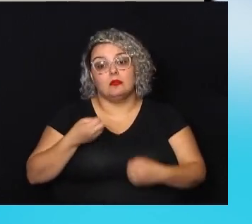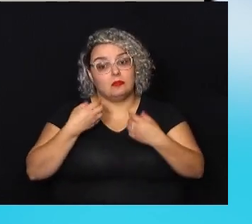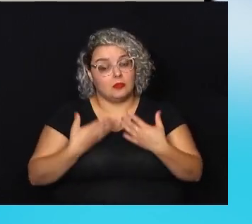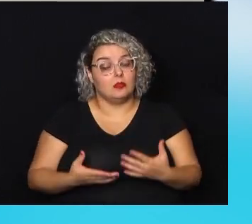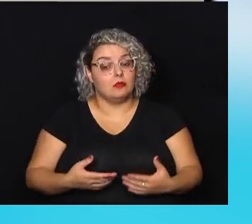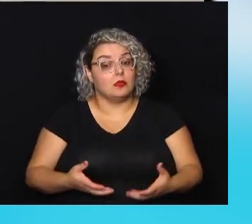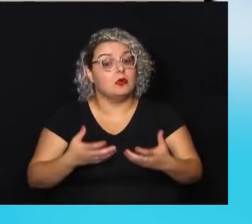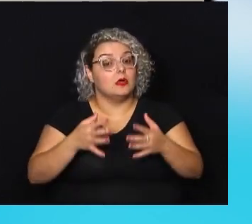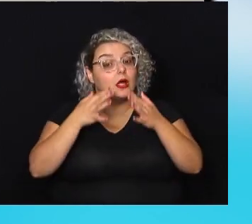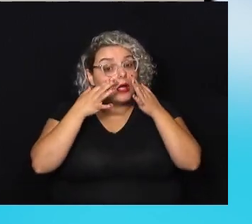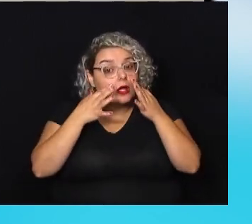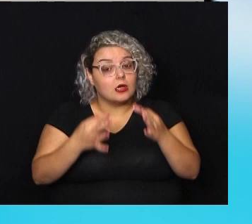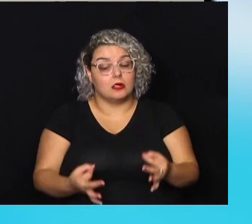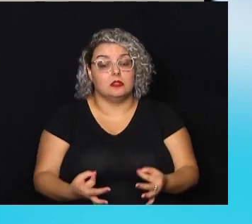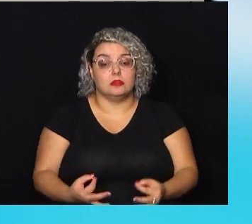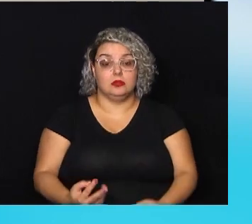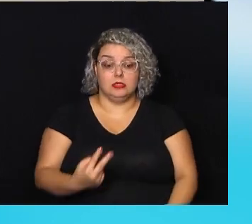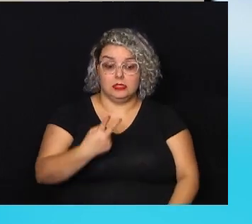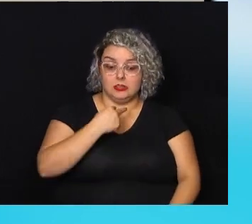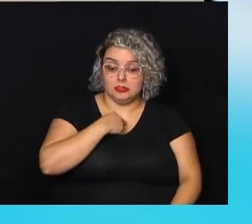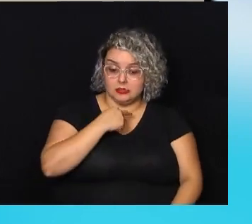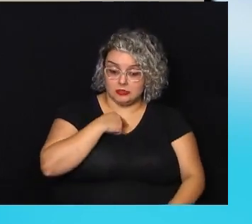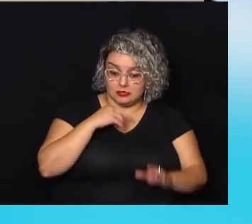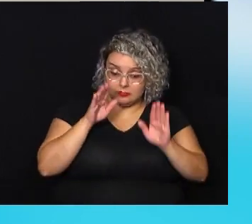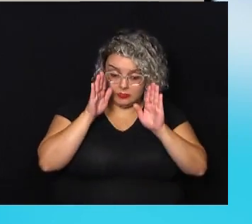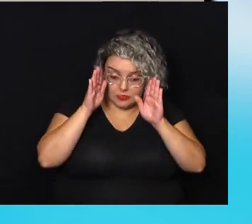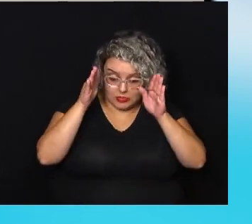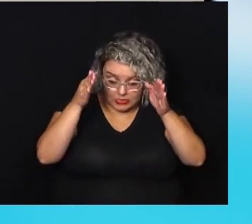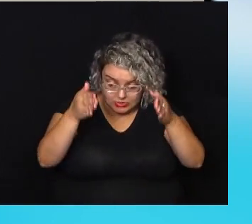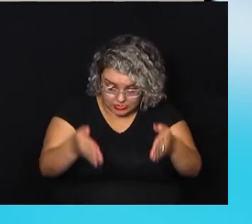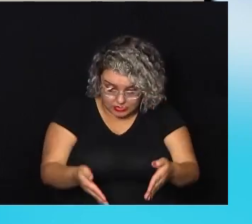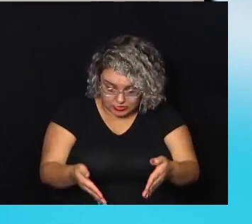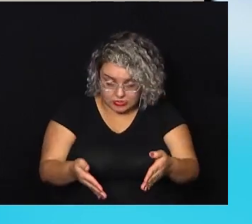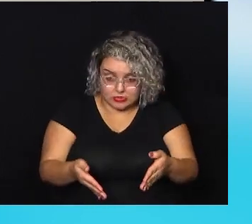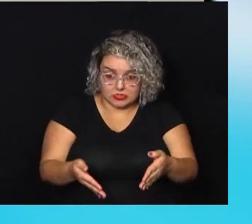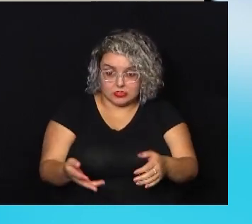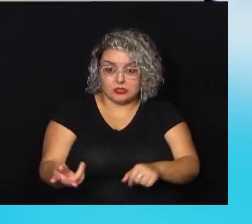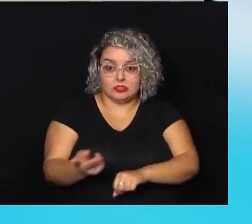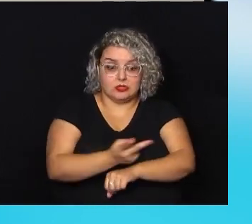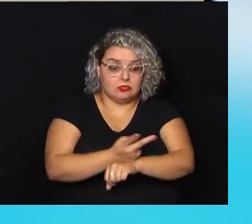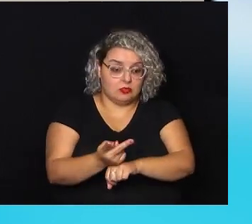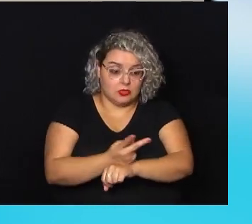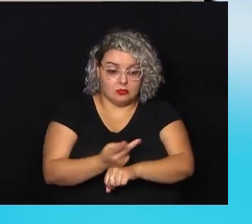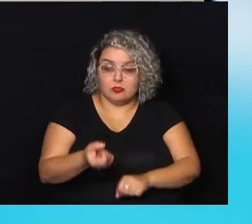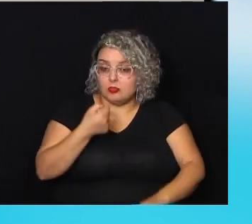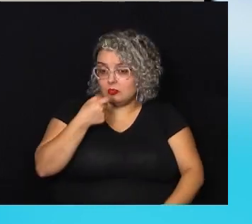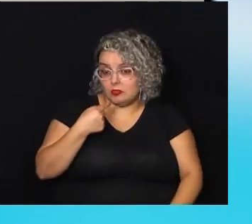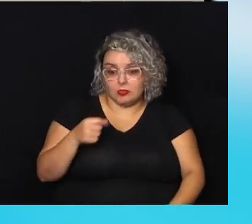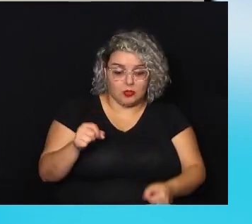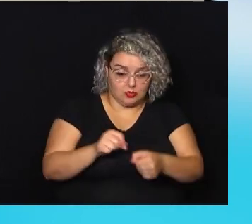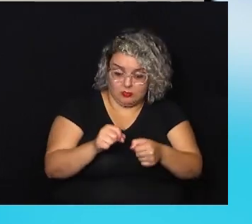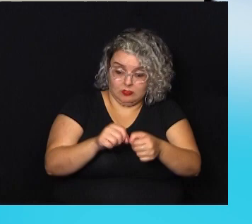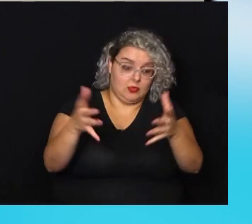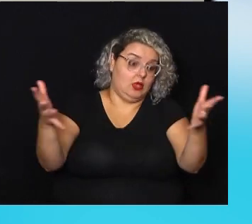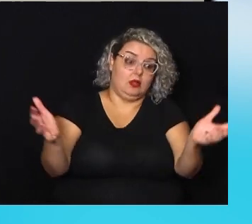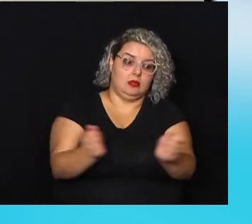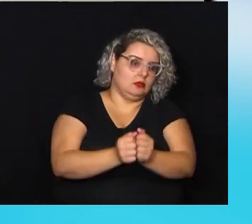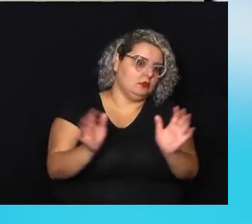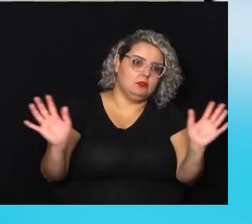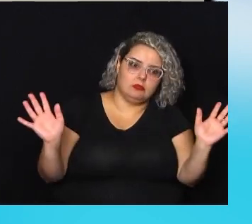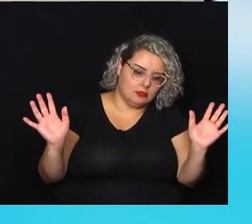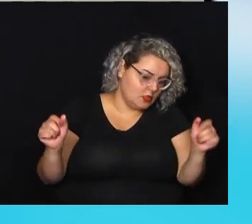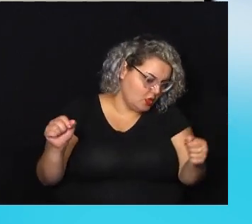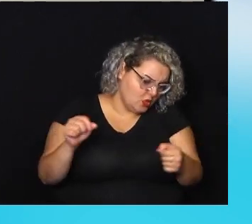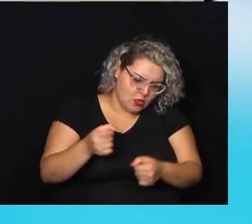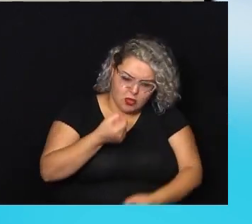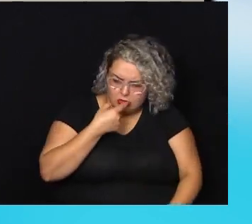melhores, sim, mas o que eu quero chamar bastante atenção é que a gente não pode focar na busca por um